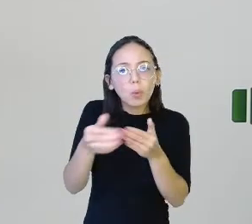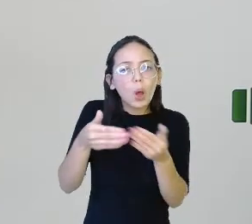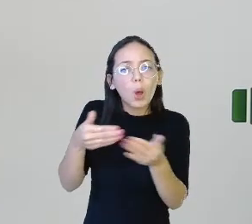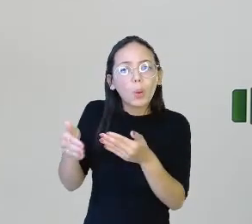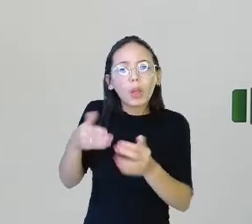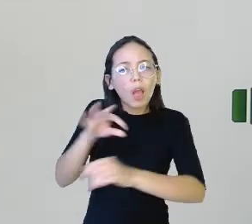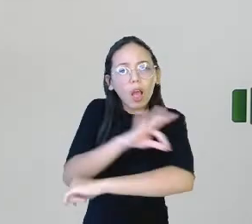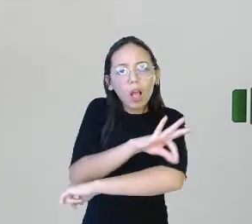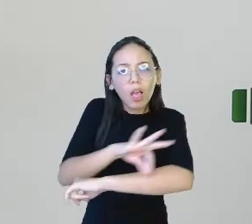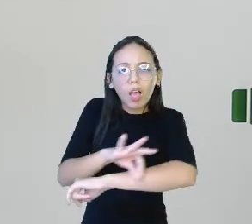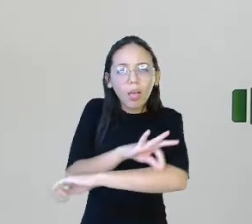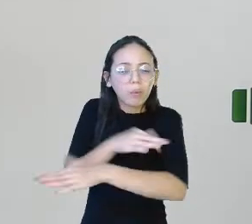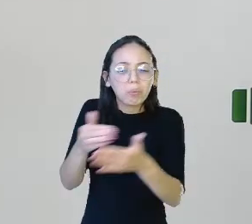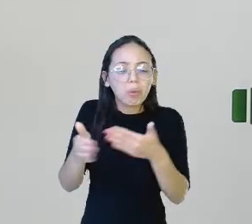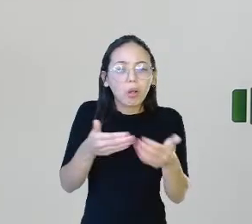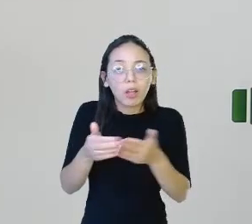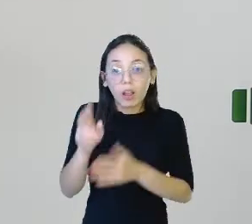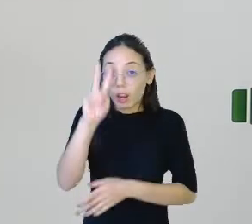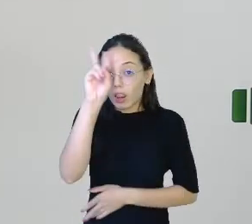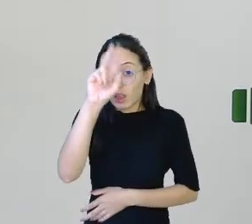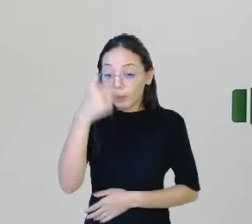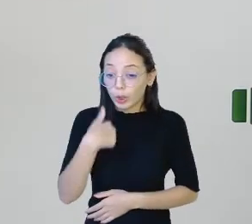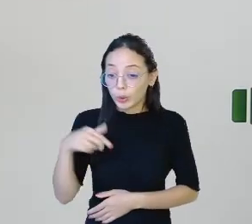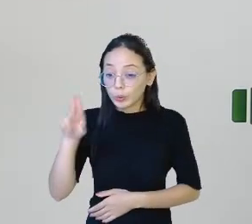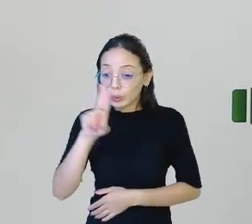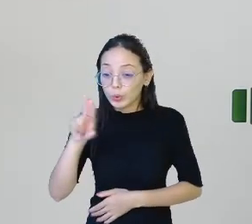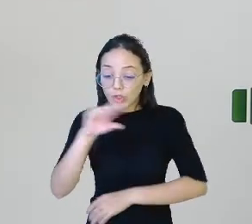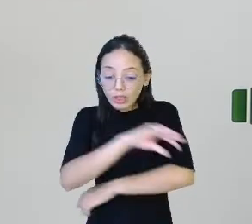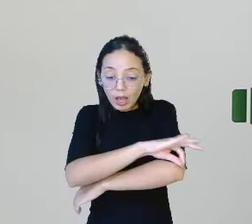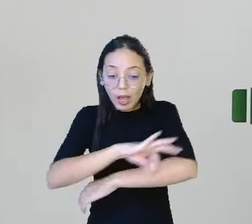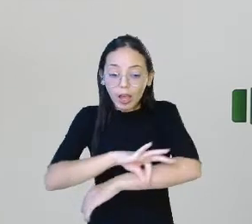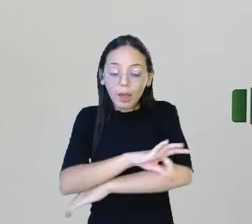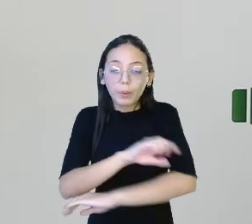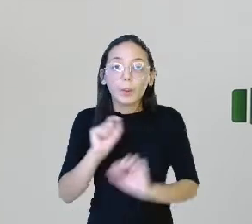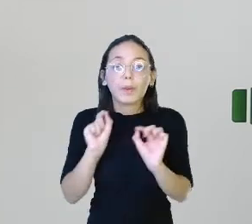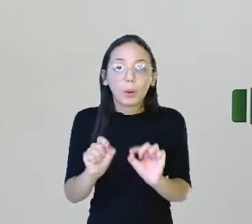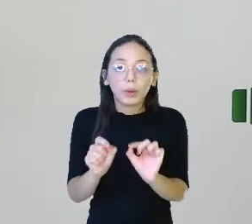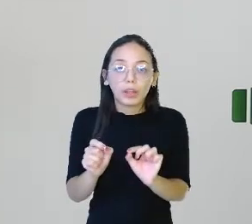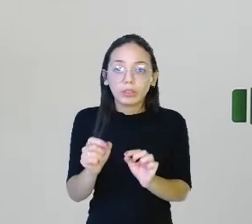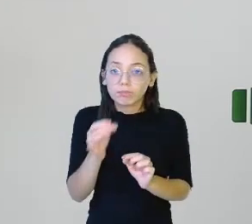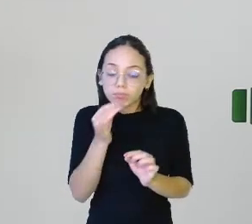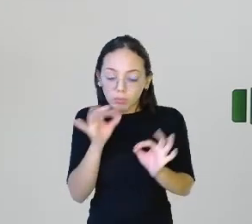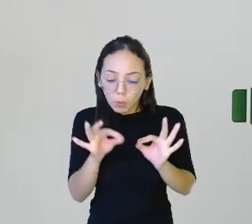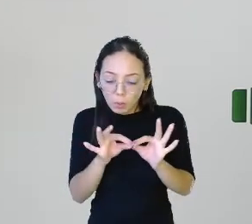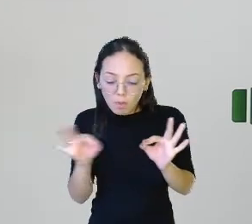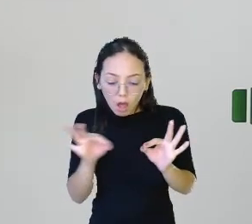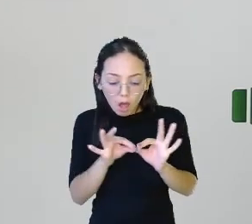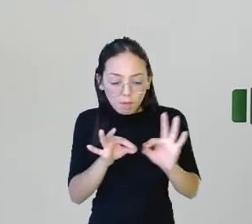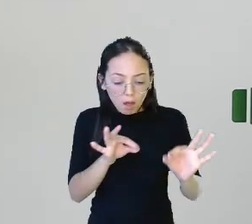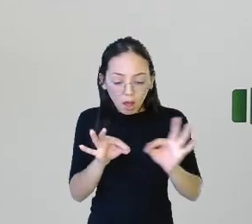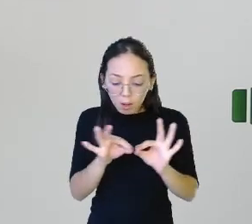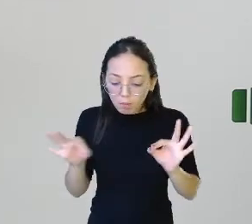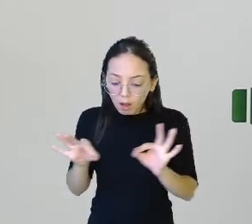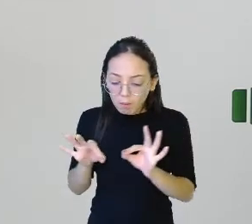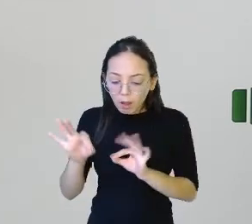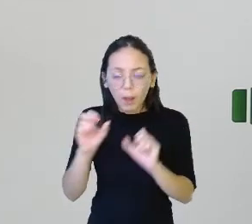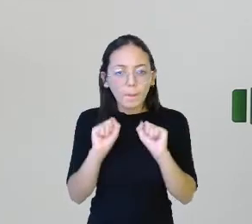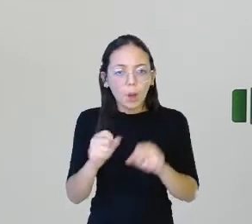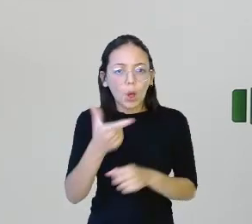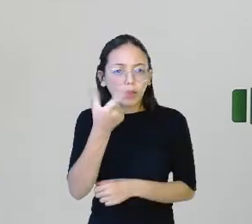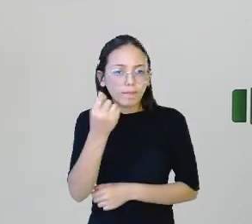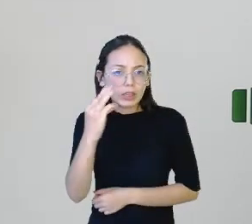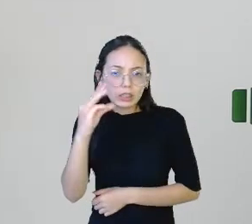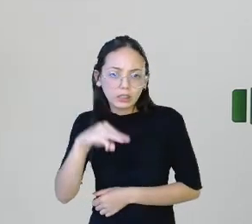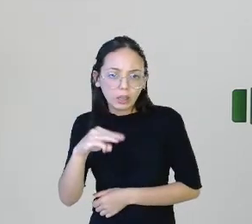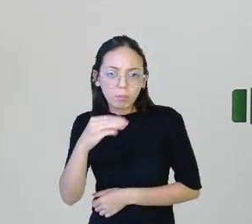qualquer, gente, lembra? Eu utilizo régua para fazer pequenas medições. Então, pode ser uma reguinha de 20